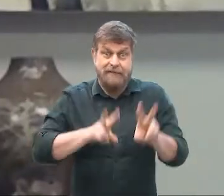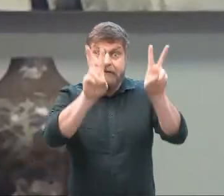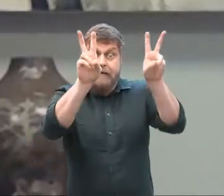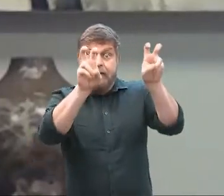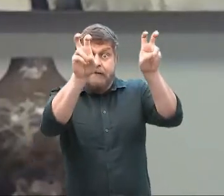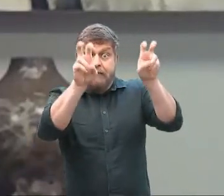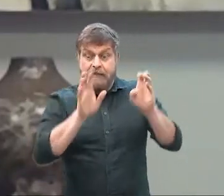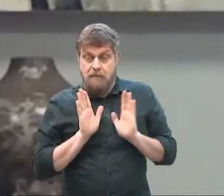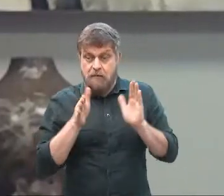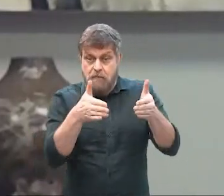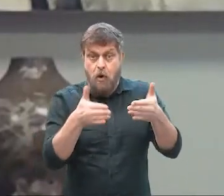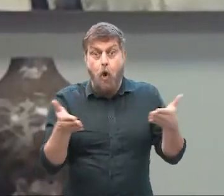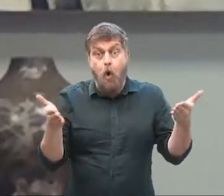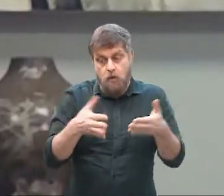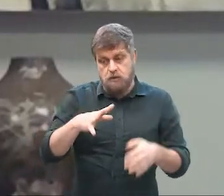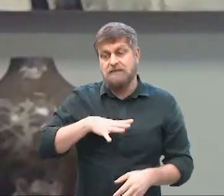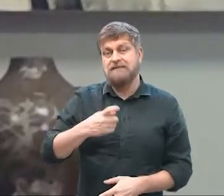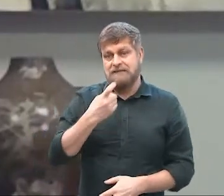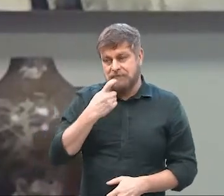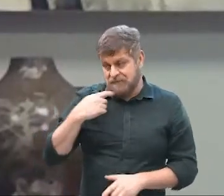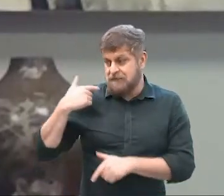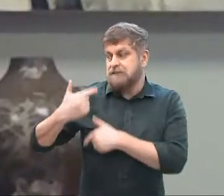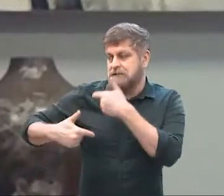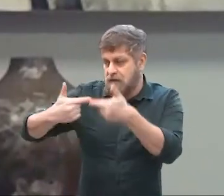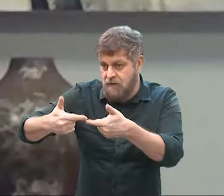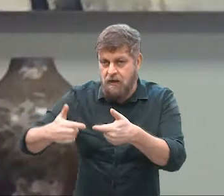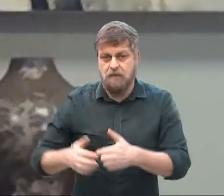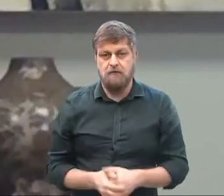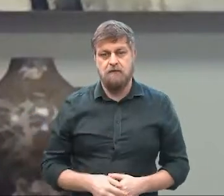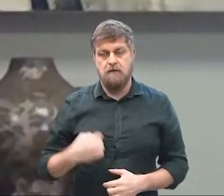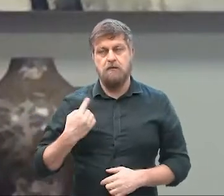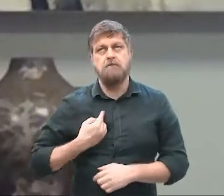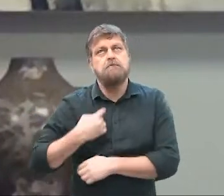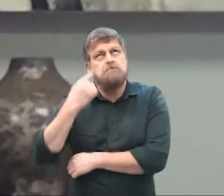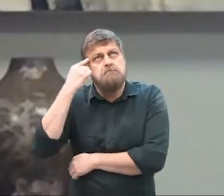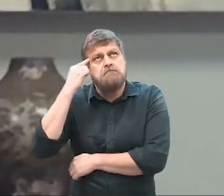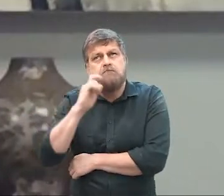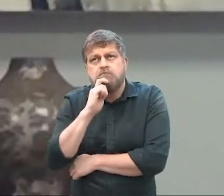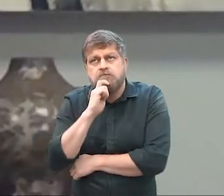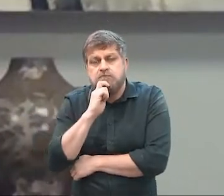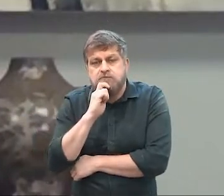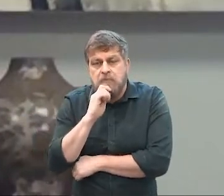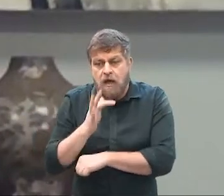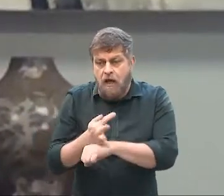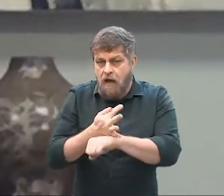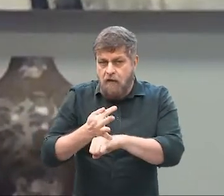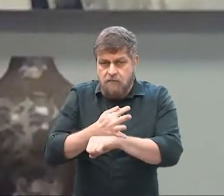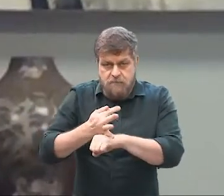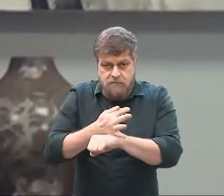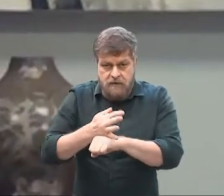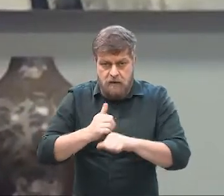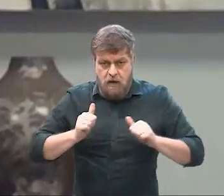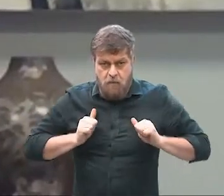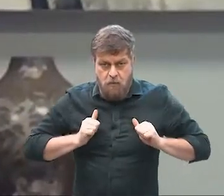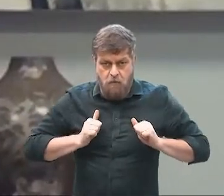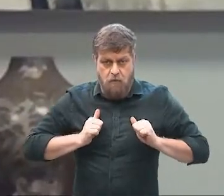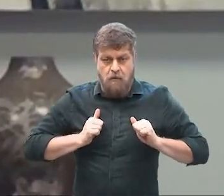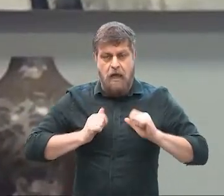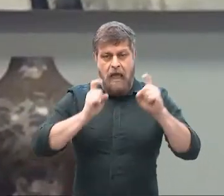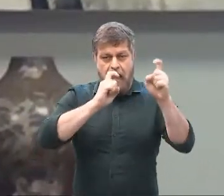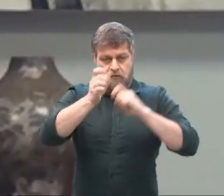demandas. E hoje a cidade precisa que se trabalhe, então nós optamos em não fazer o recesso de não ter